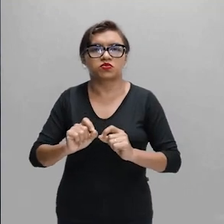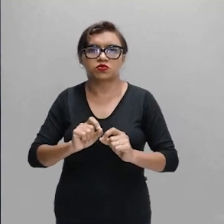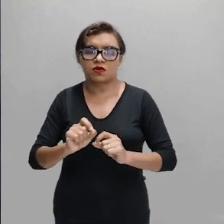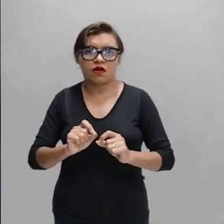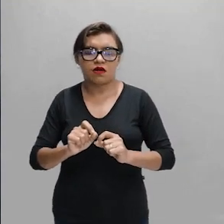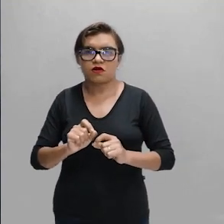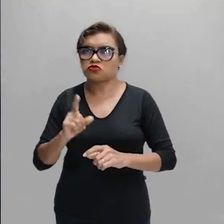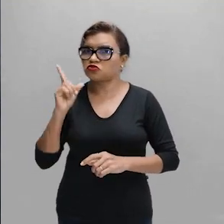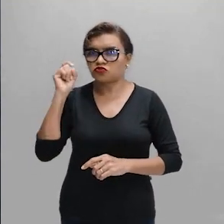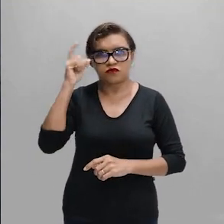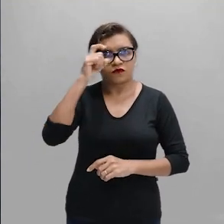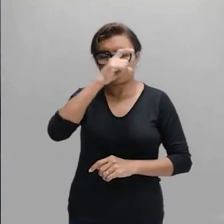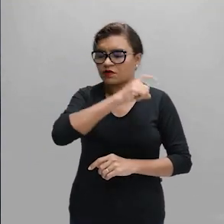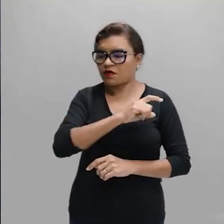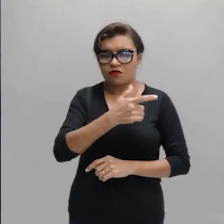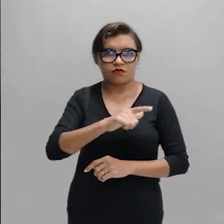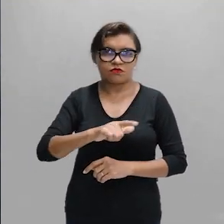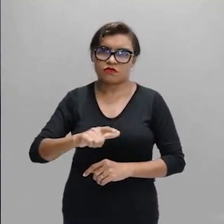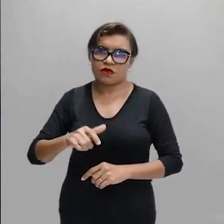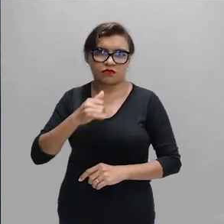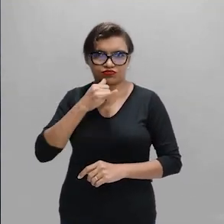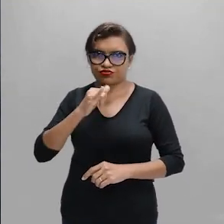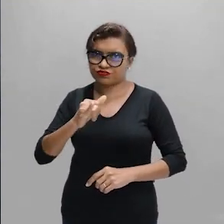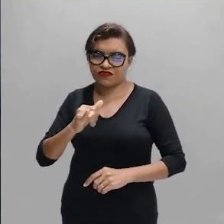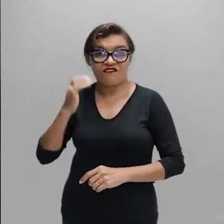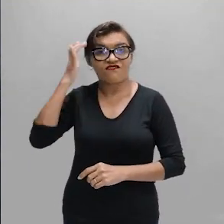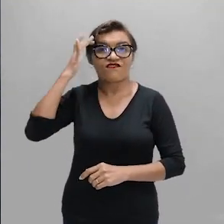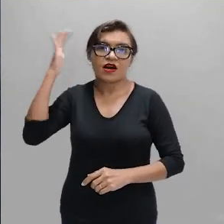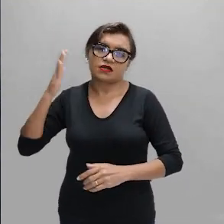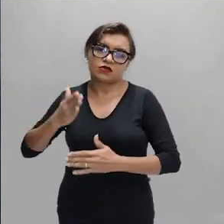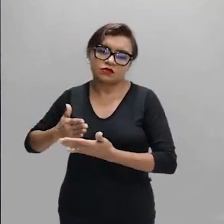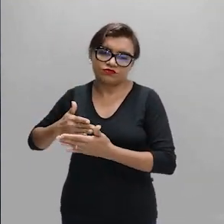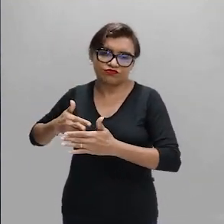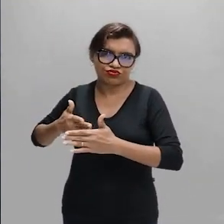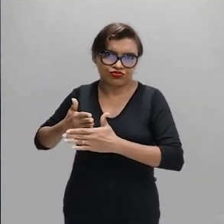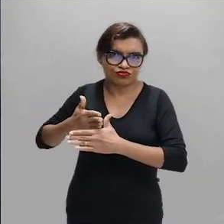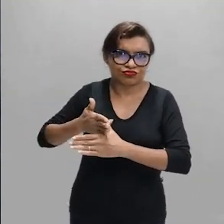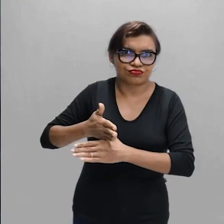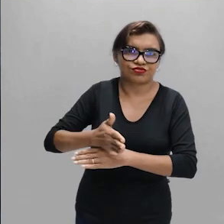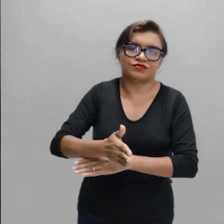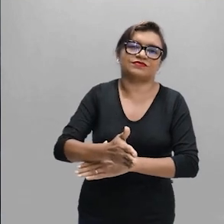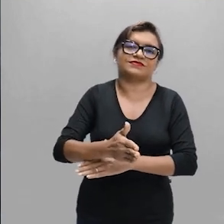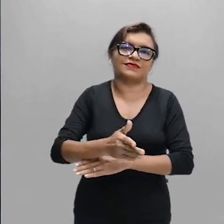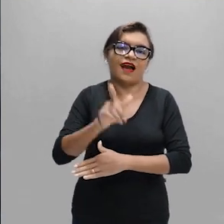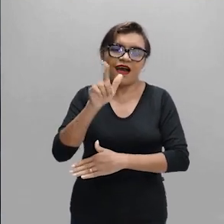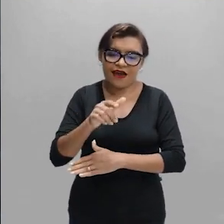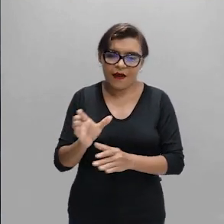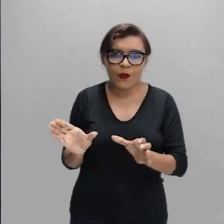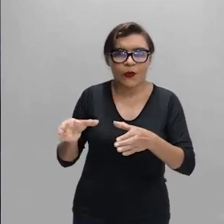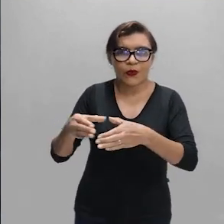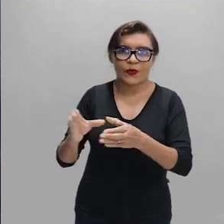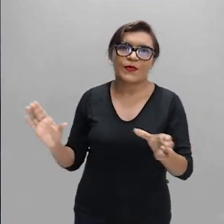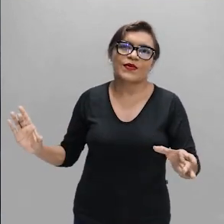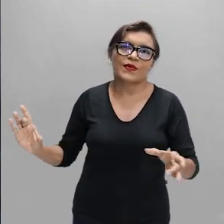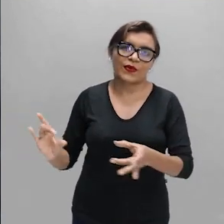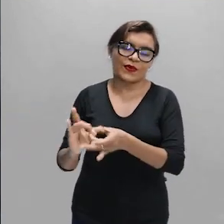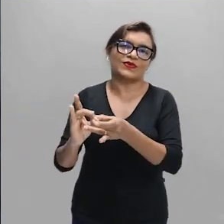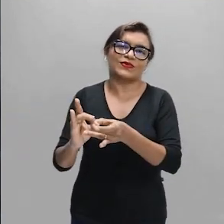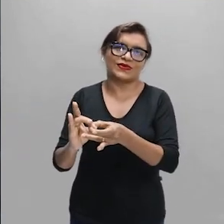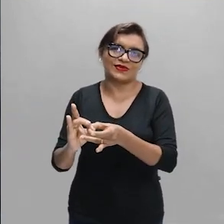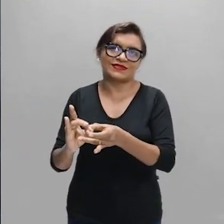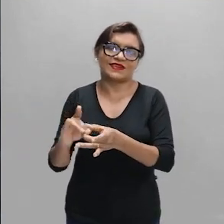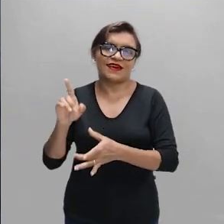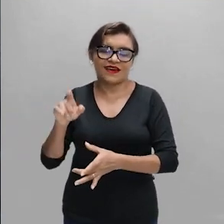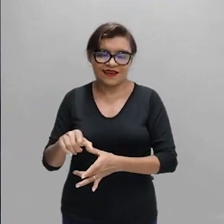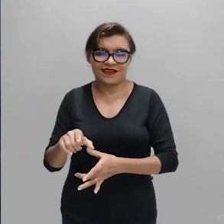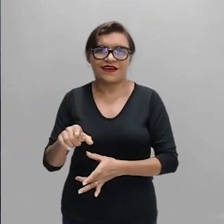muita dificuldade para a passagem da corrente elétrica. Por isso, ele entra na classe dos condutores. Então, por isso,